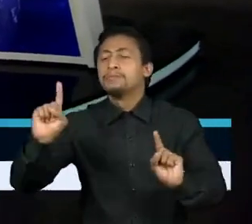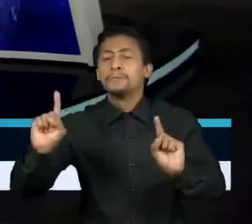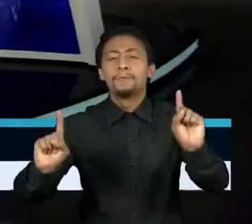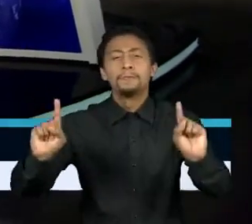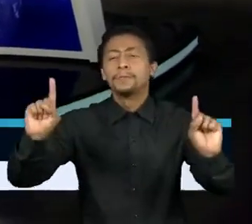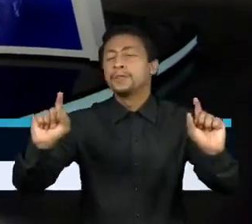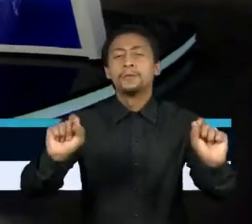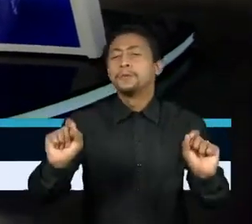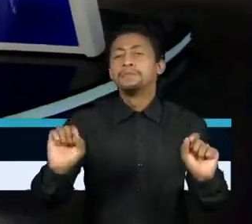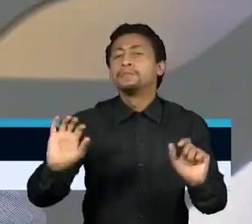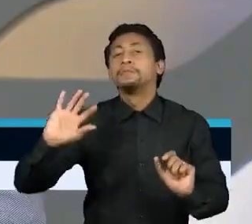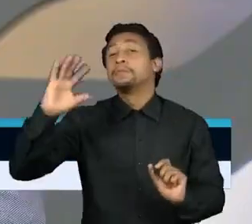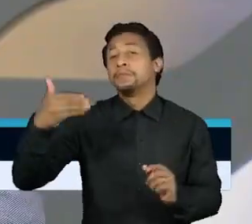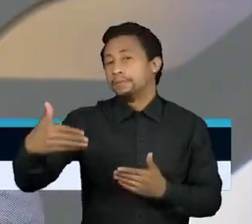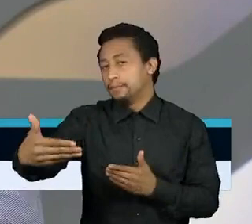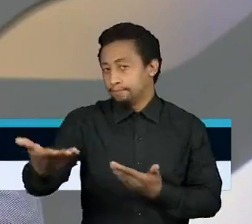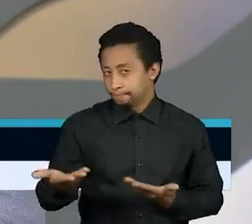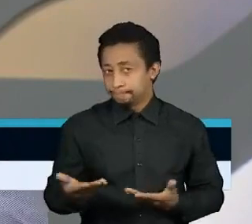tabuleiro eleitoral?